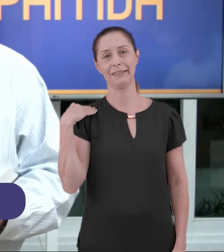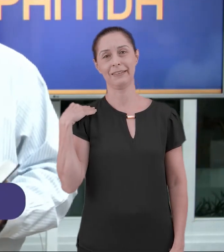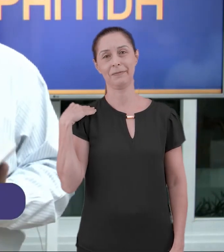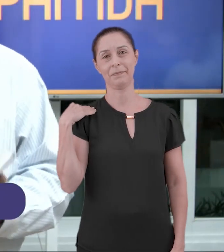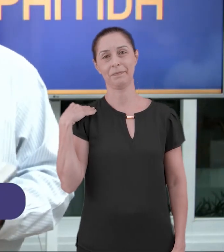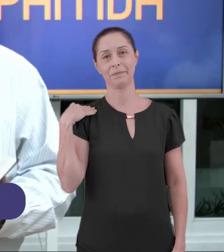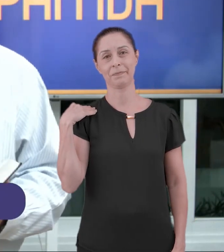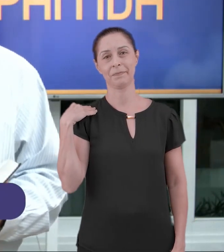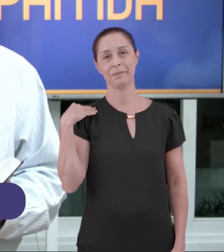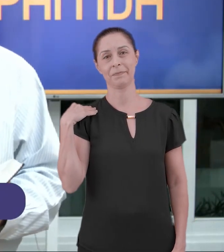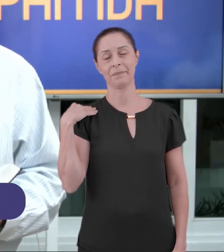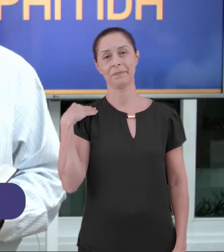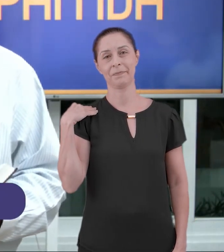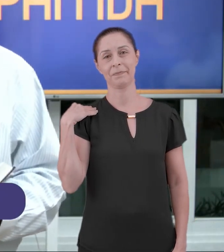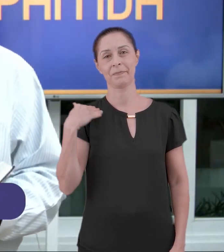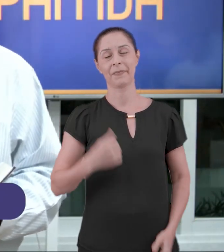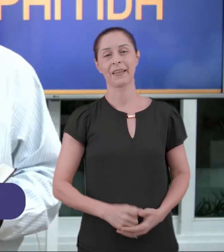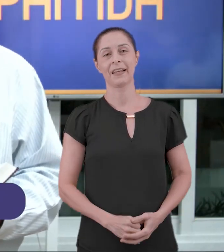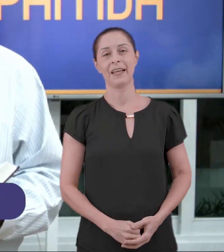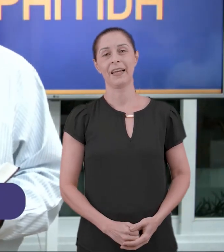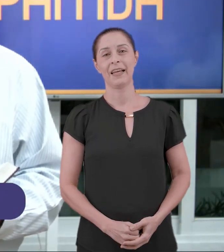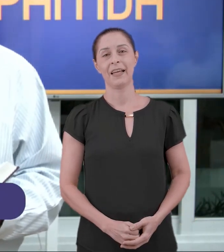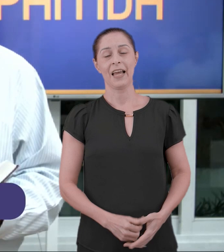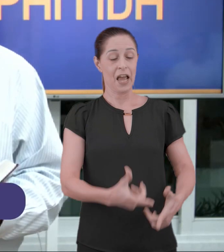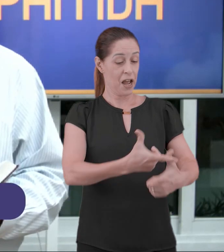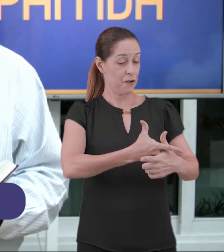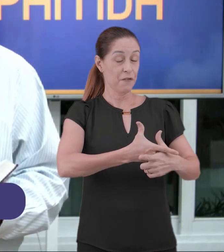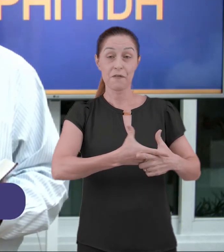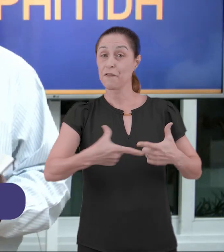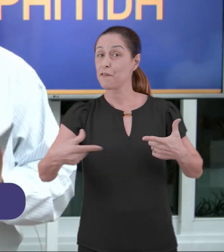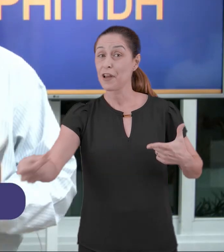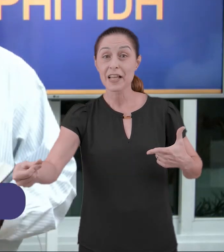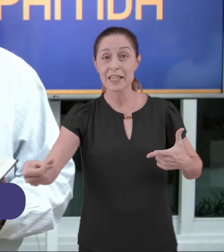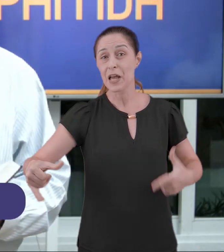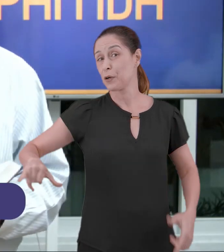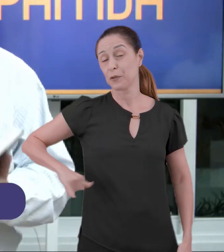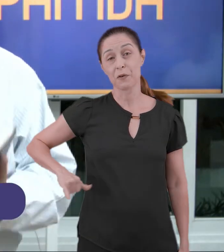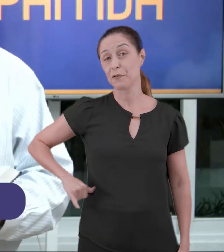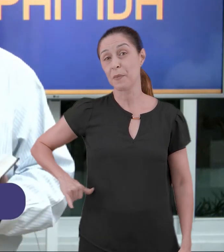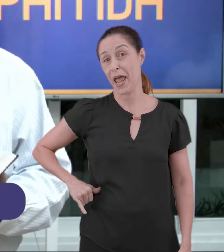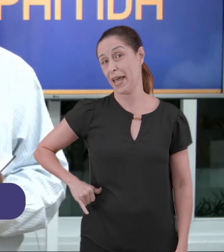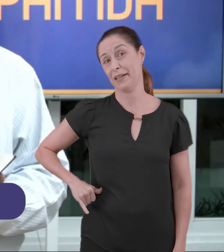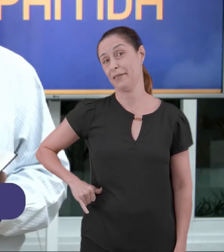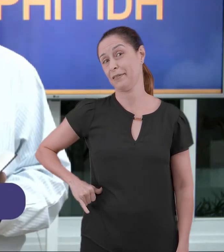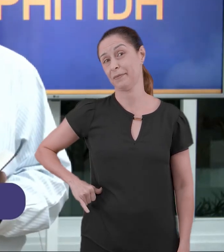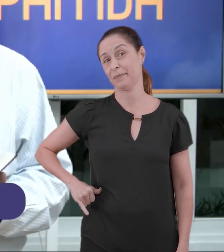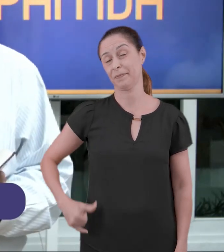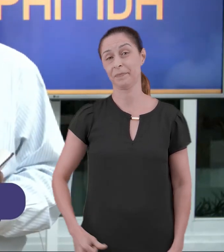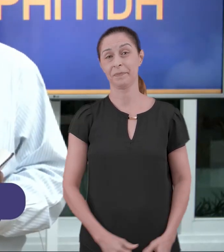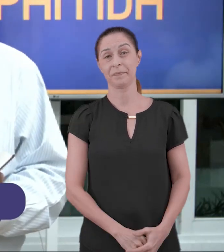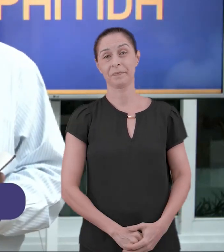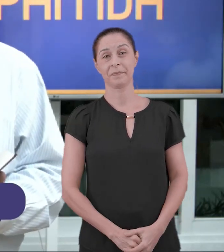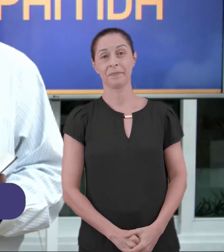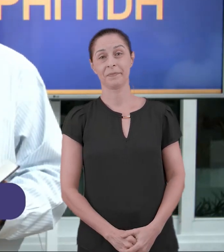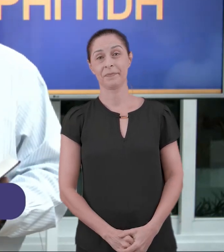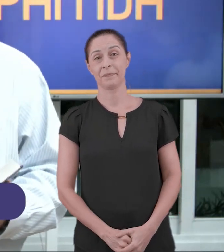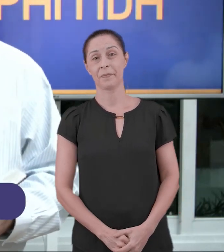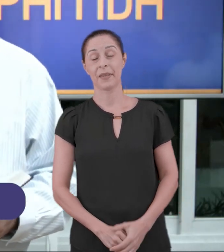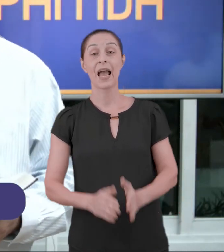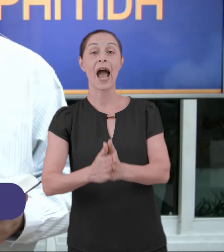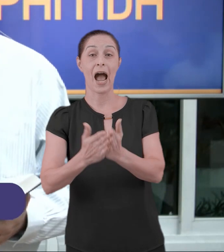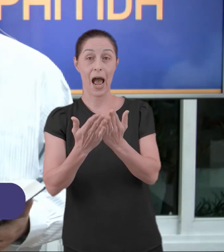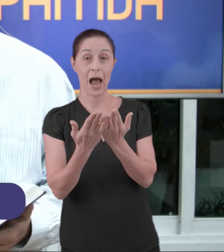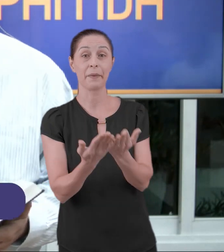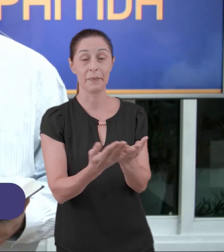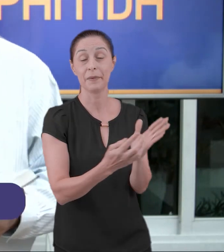ele matou a morte. Ele matou o sofrimento, a causa do sofrimento. E a Bíblia